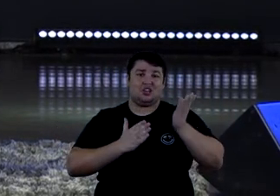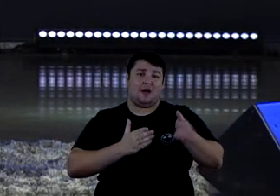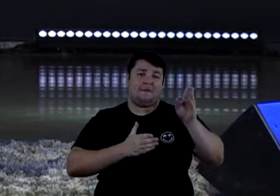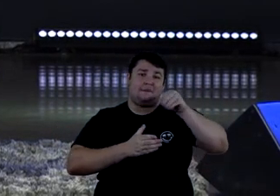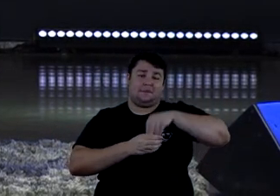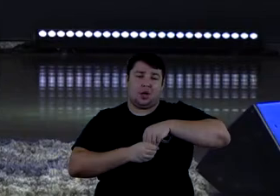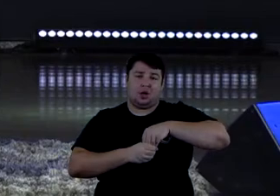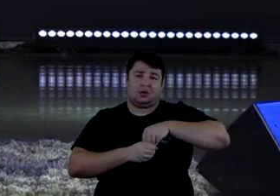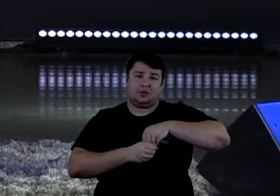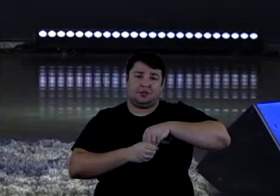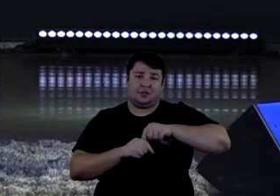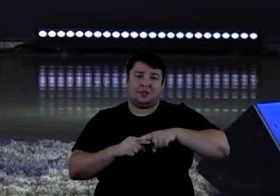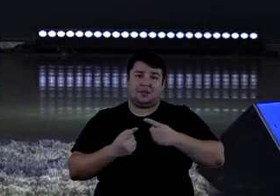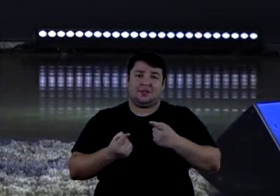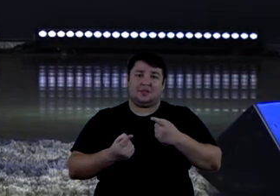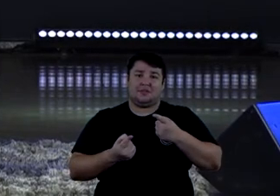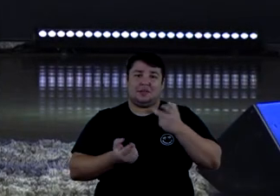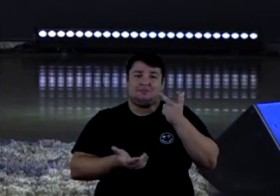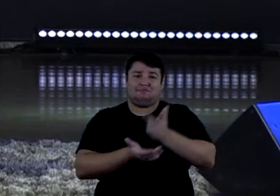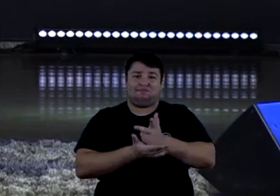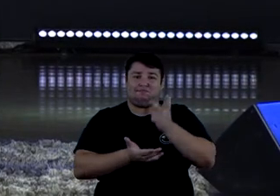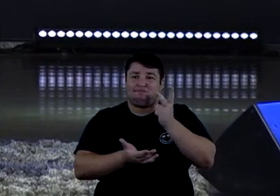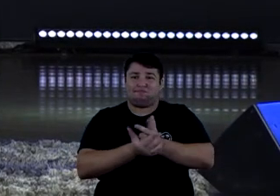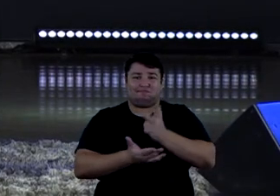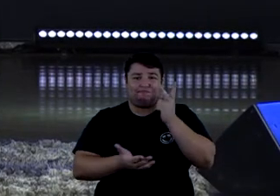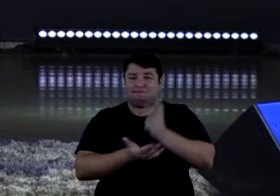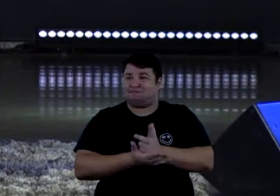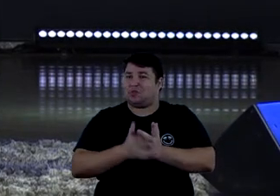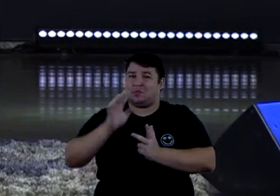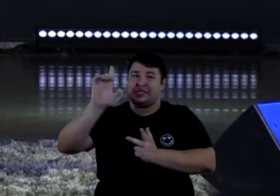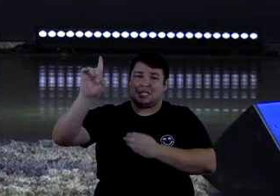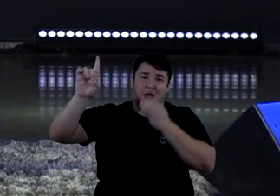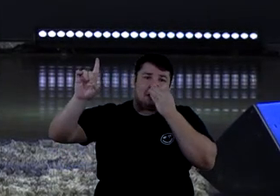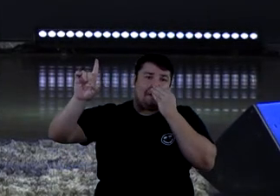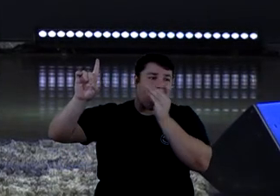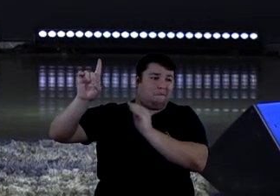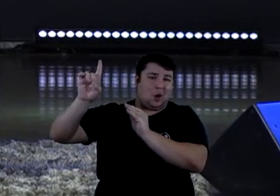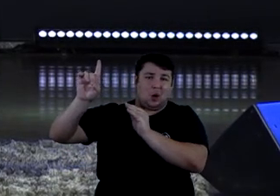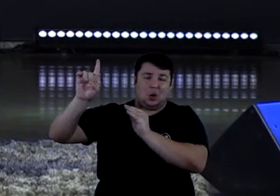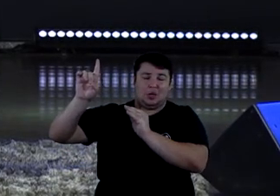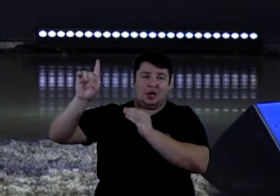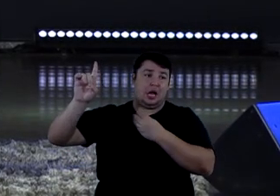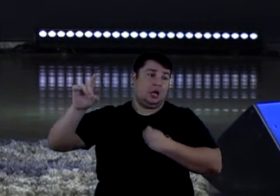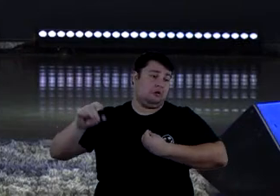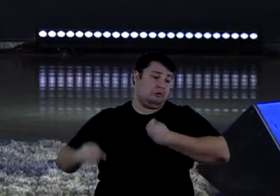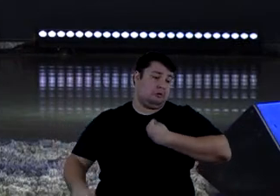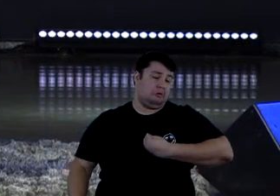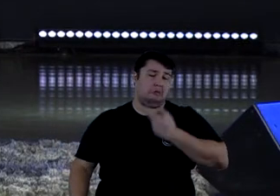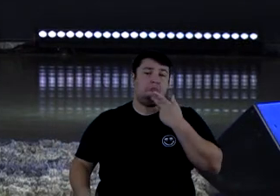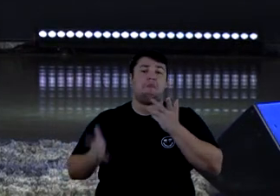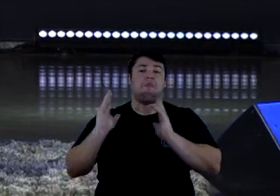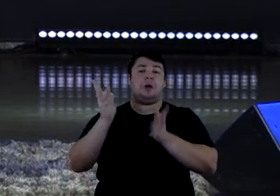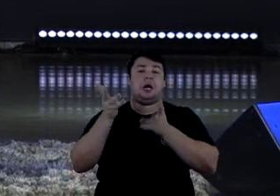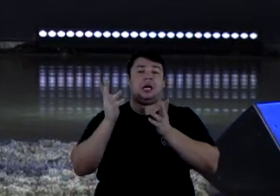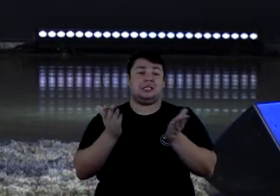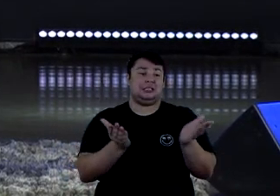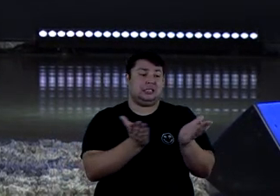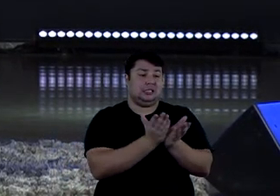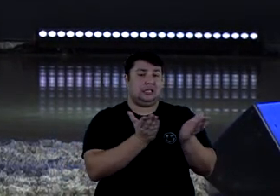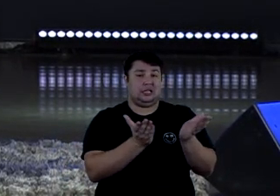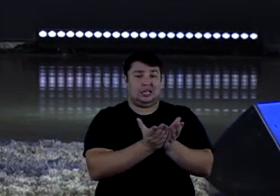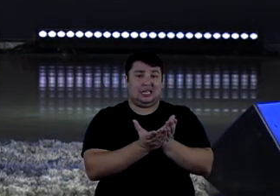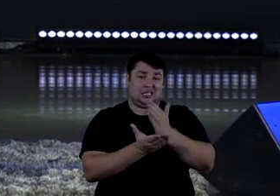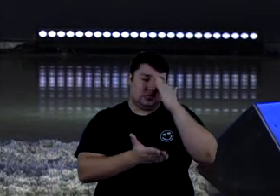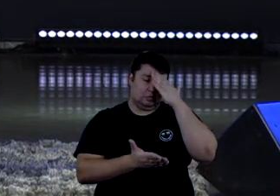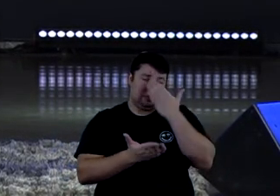Jesus, mas continuam vivendo como se Deus não existisse. Eu costumo falar que esses são os crentes